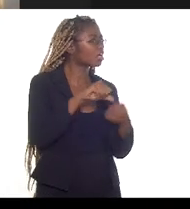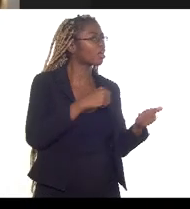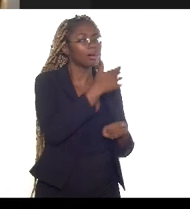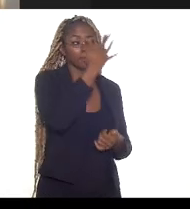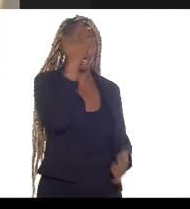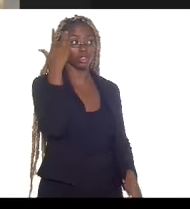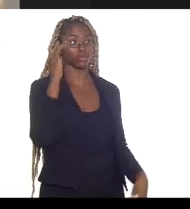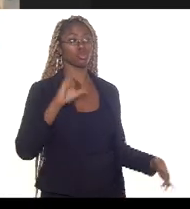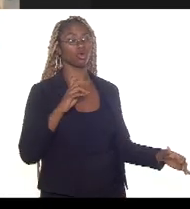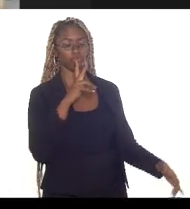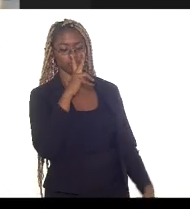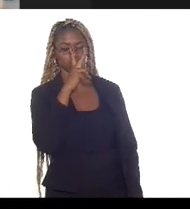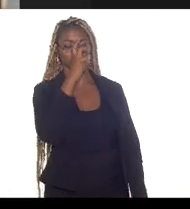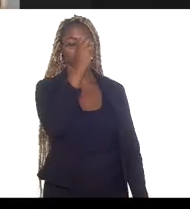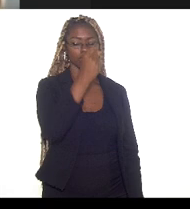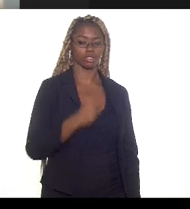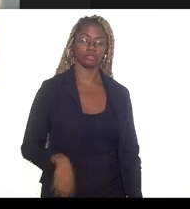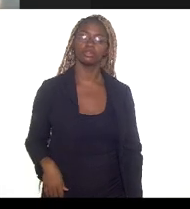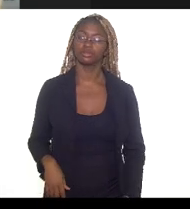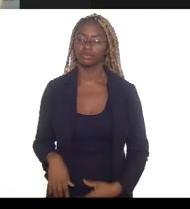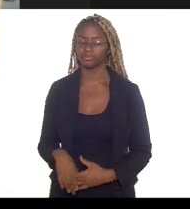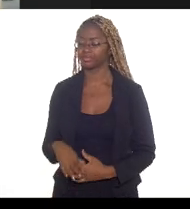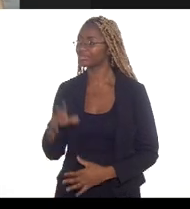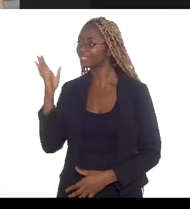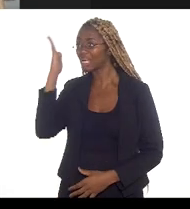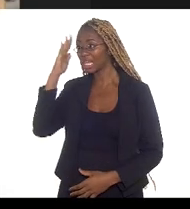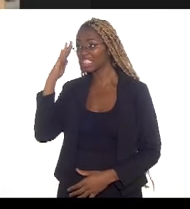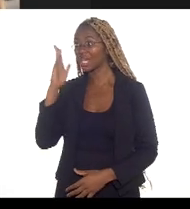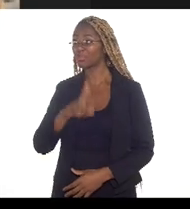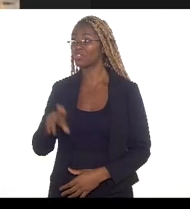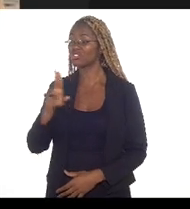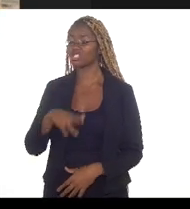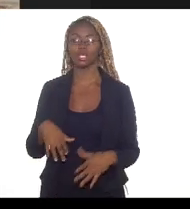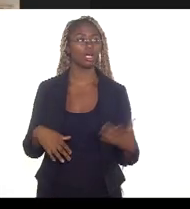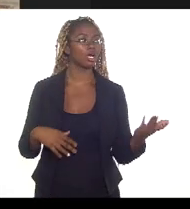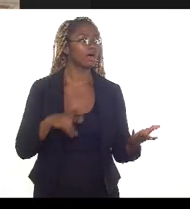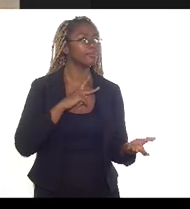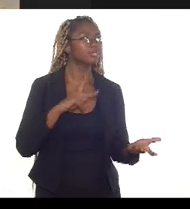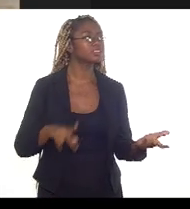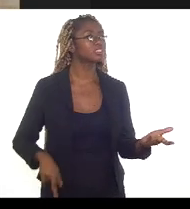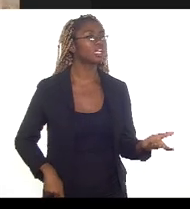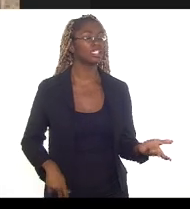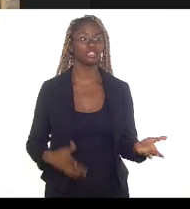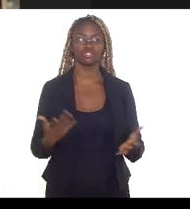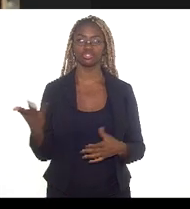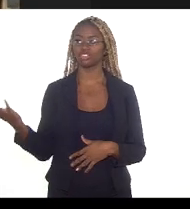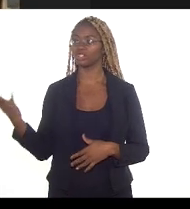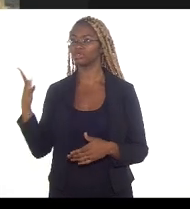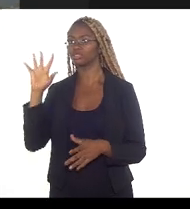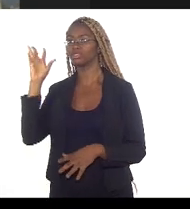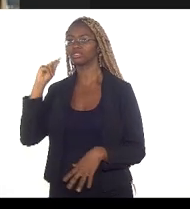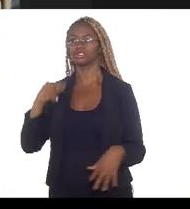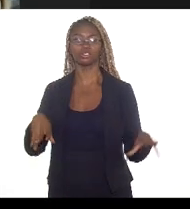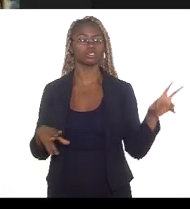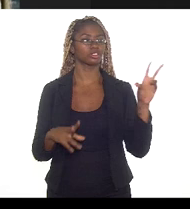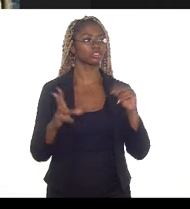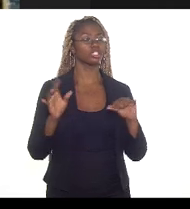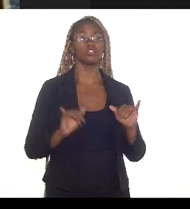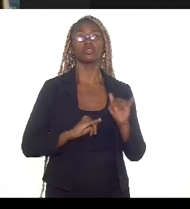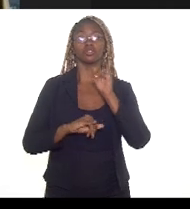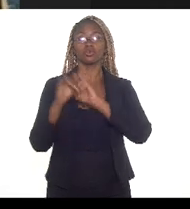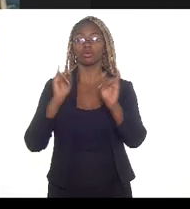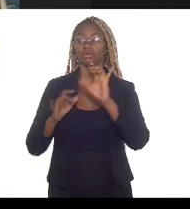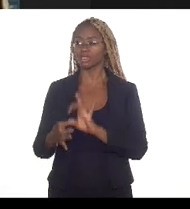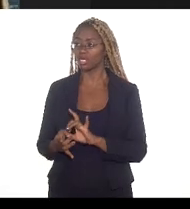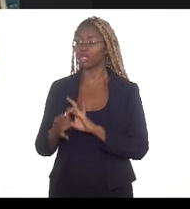forte. Aí está certo. A informação liberta, senhor presidente. A informação sabedoria liberta. Sabedoria